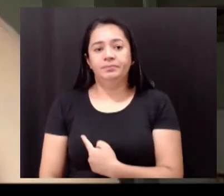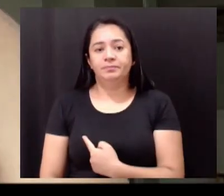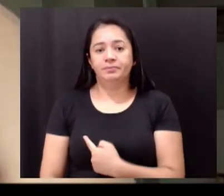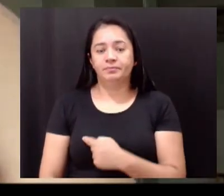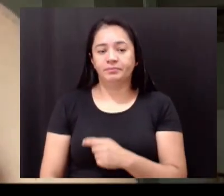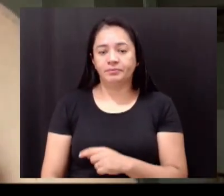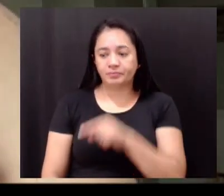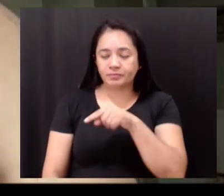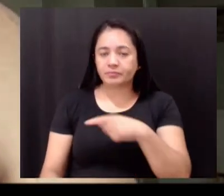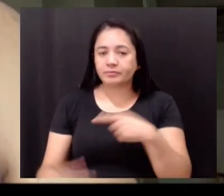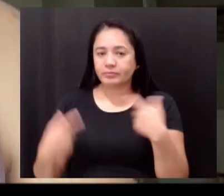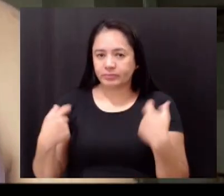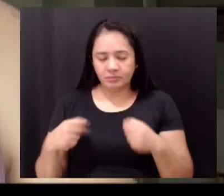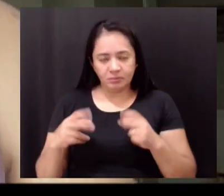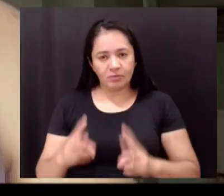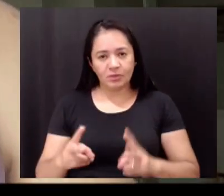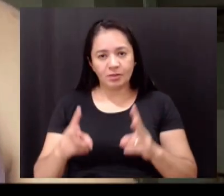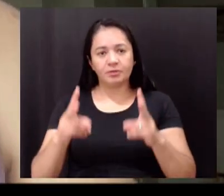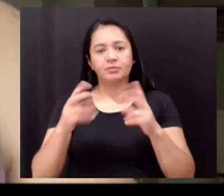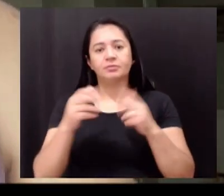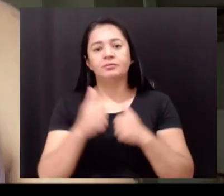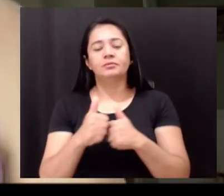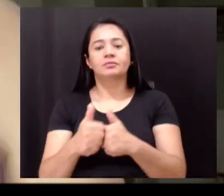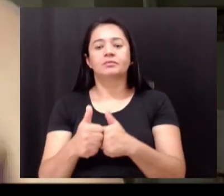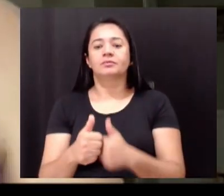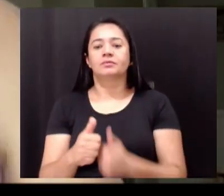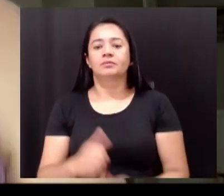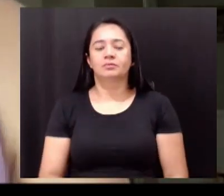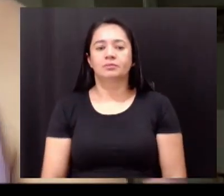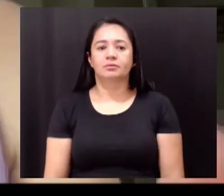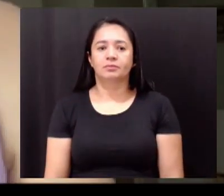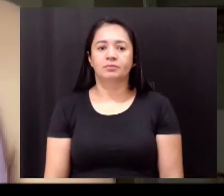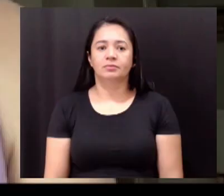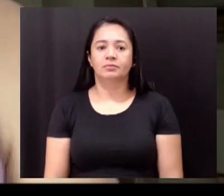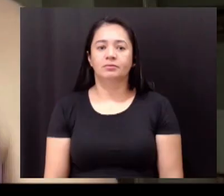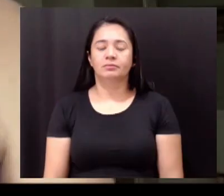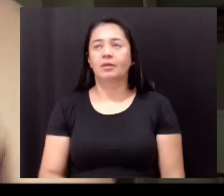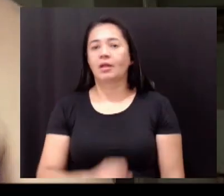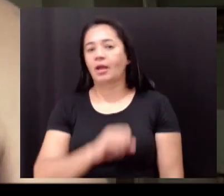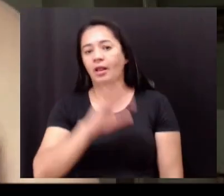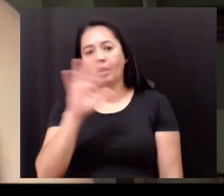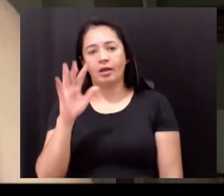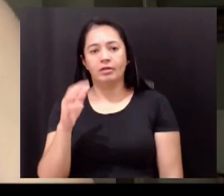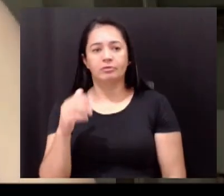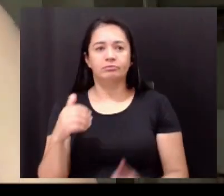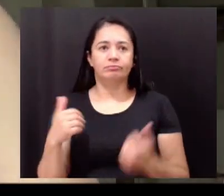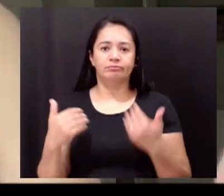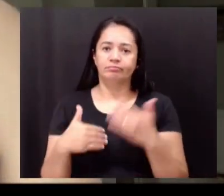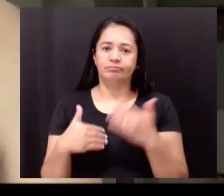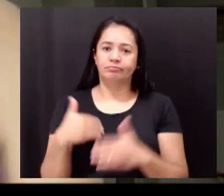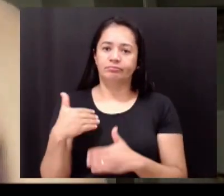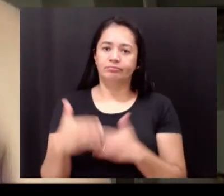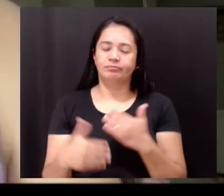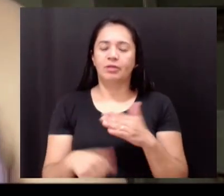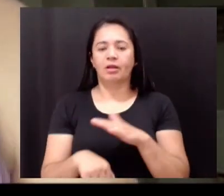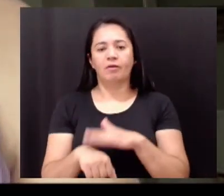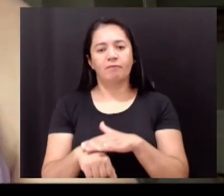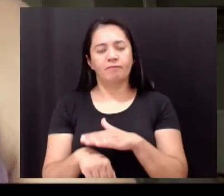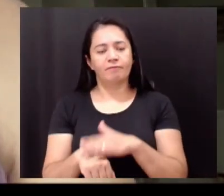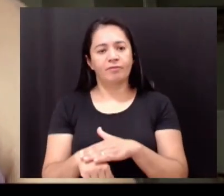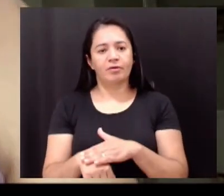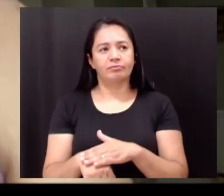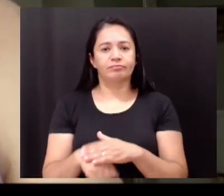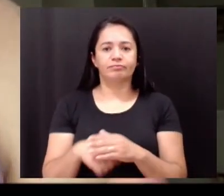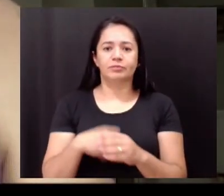mantenham esse acompanhamento. Claro, depois de passar aí um tempo, feito esses de 2 até 5 anos